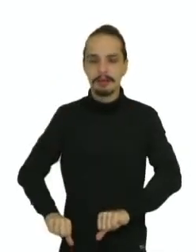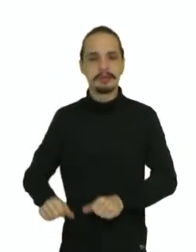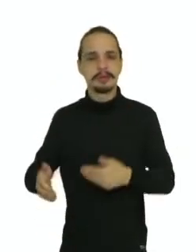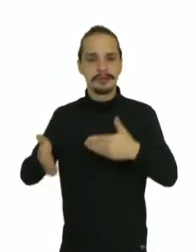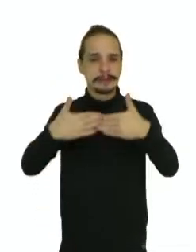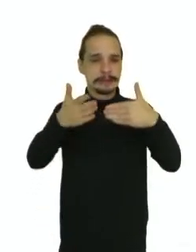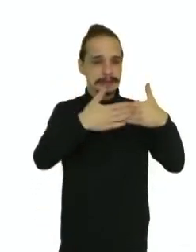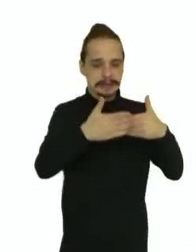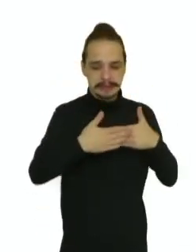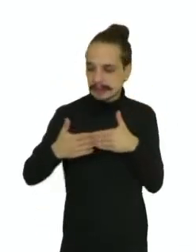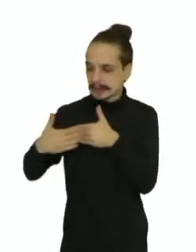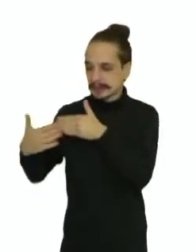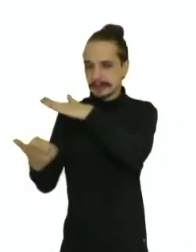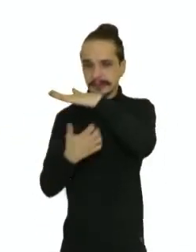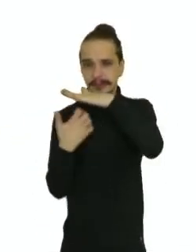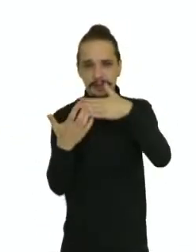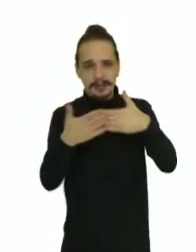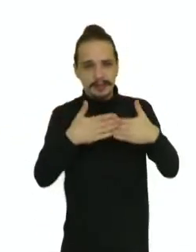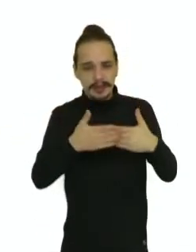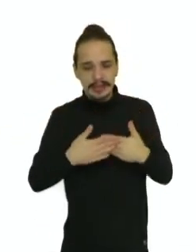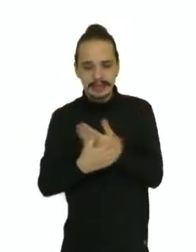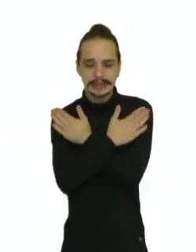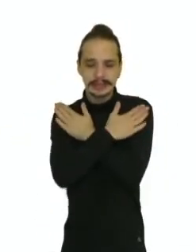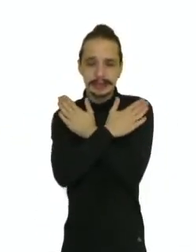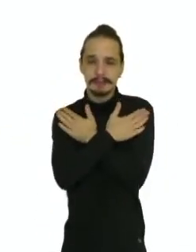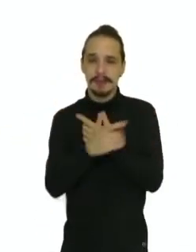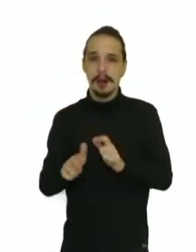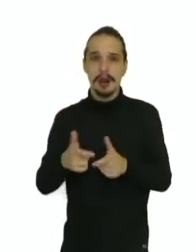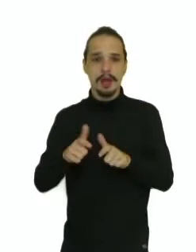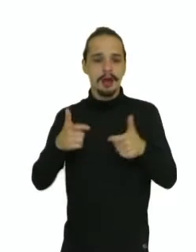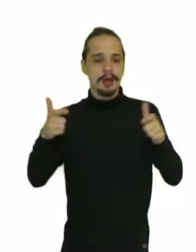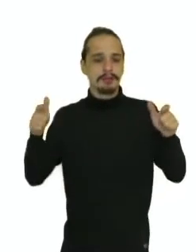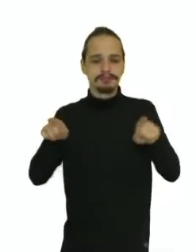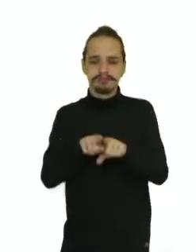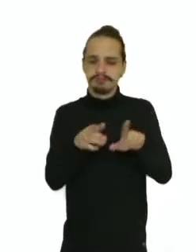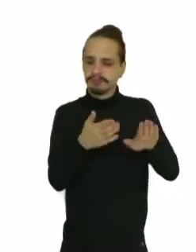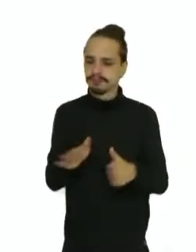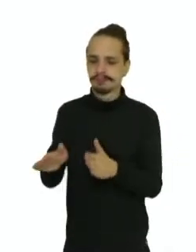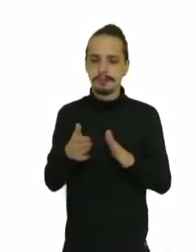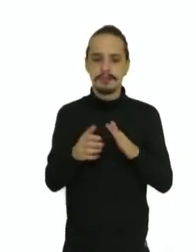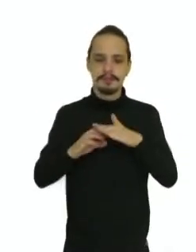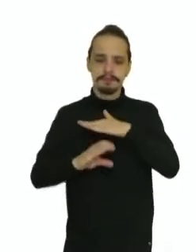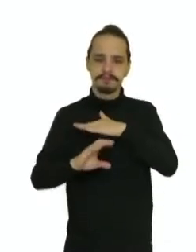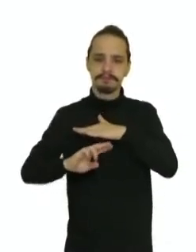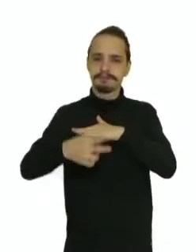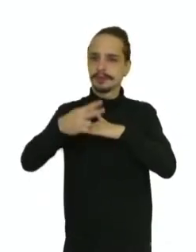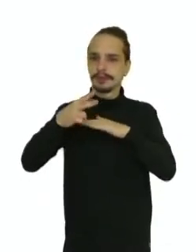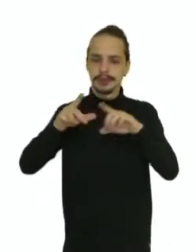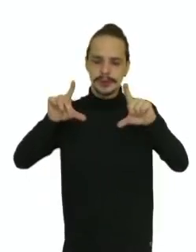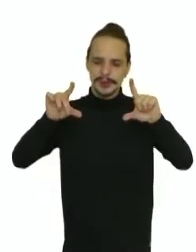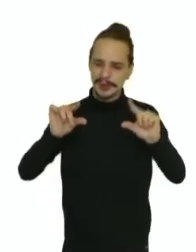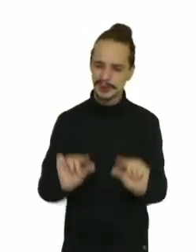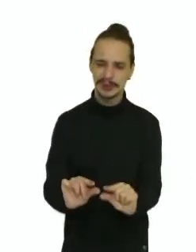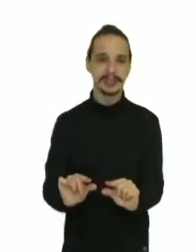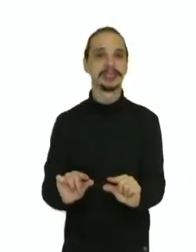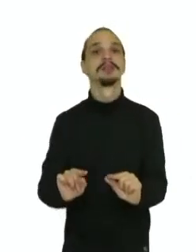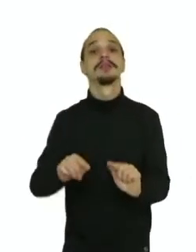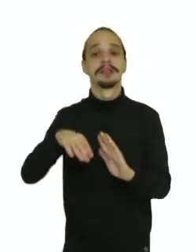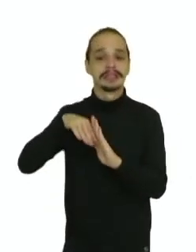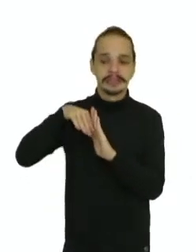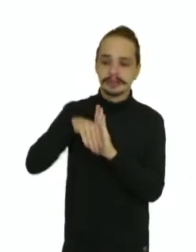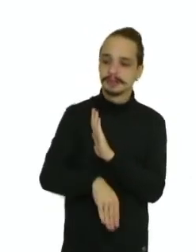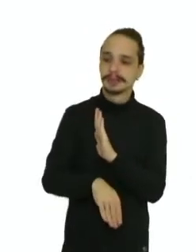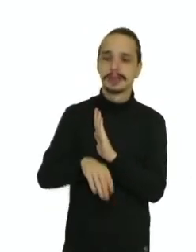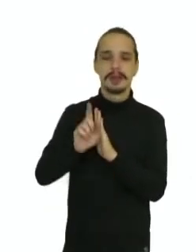altas taxas de desemprego e grandes quedas na produção e investimentos. Geralmente, considera-se a depressão